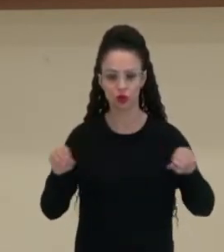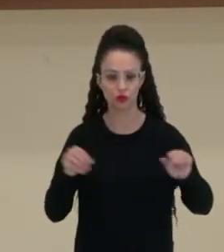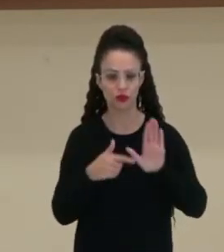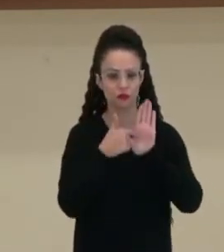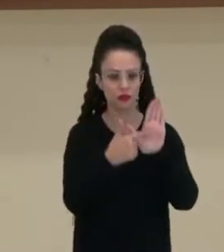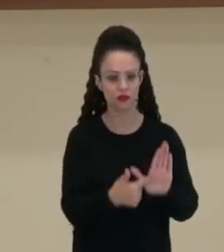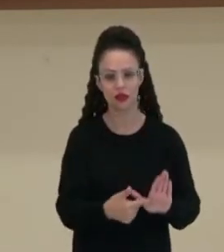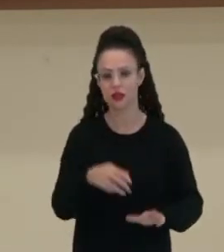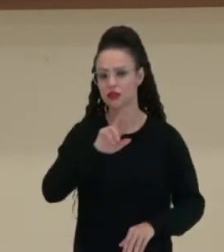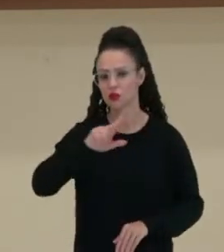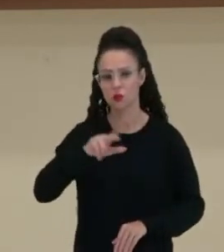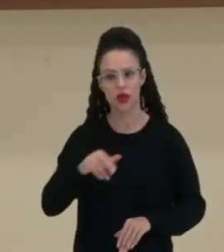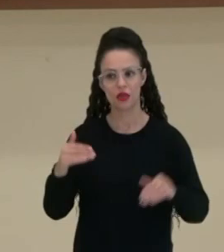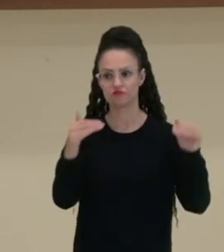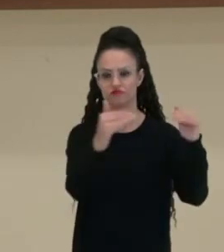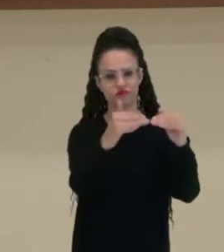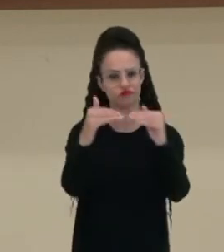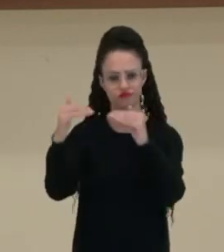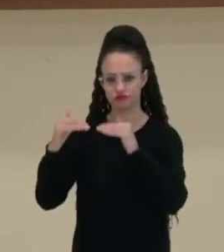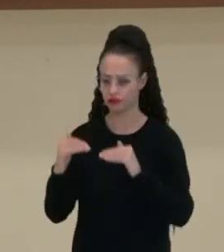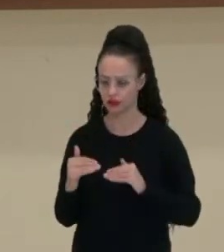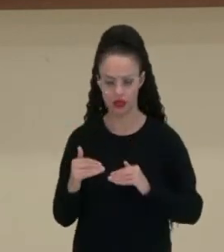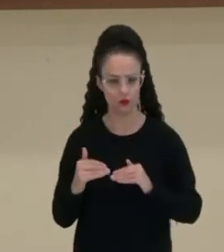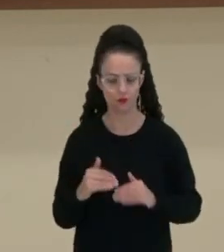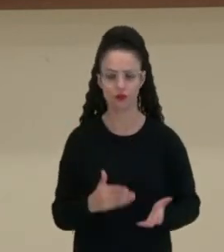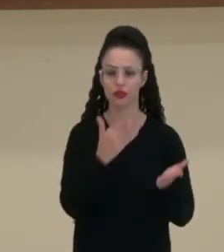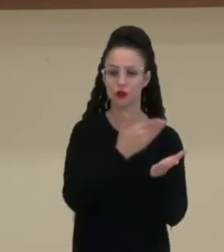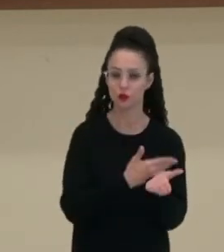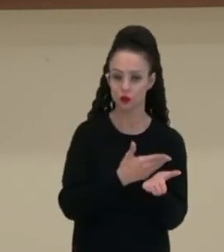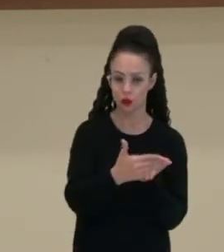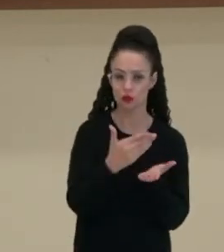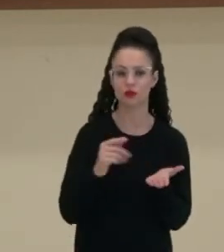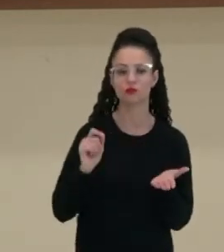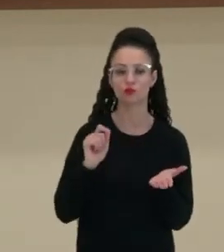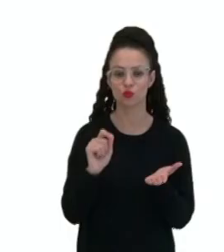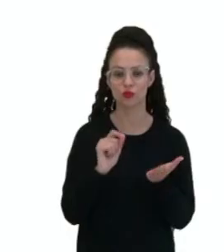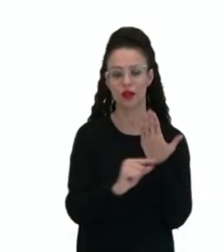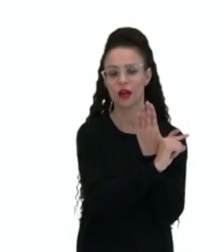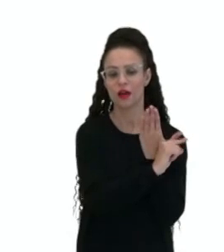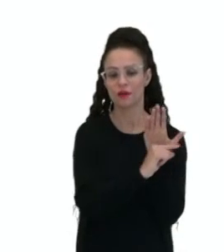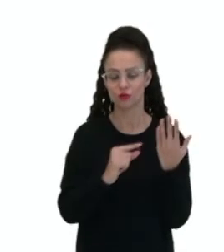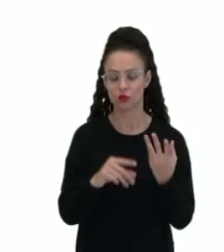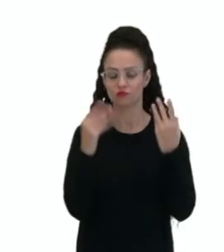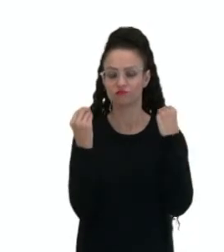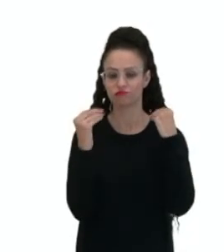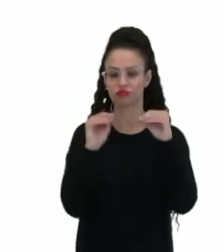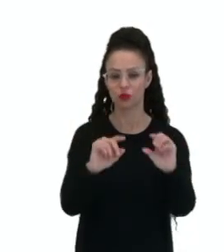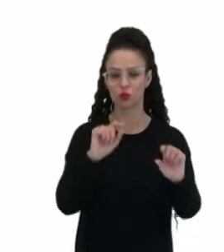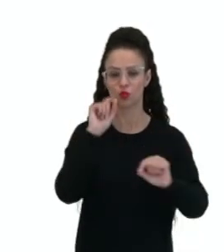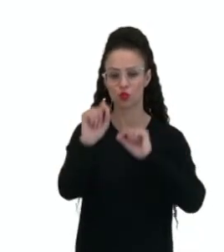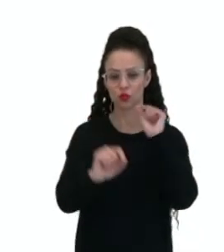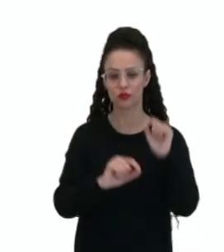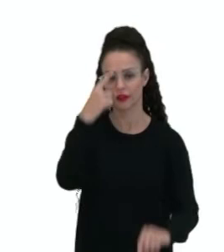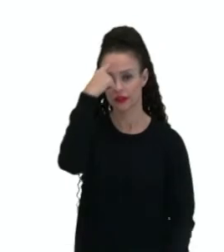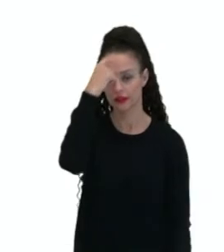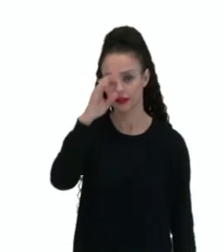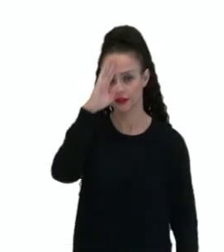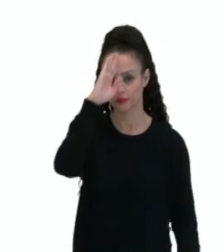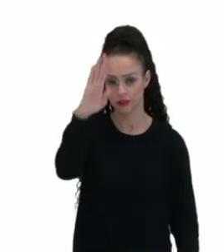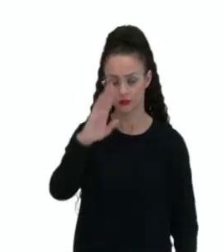são consensuais. Na introdução, o autor localiza a tese que